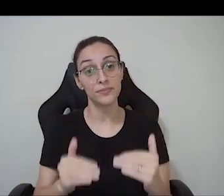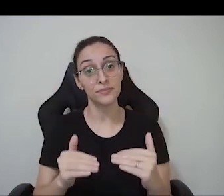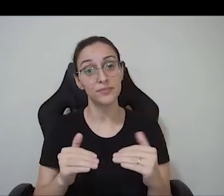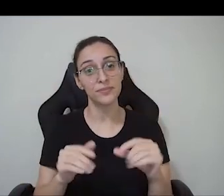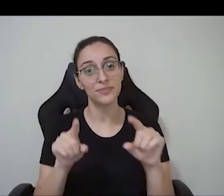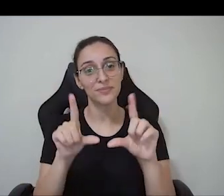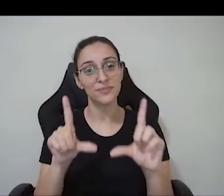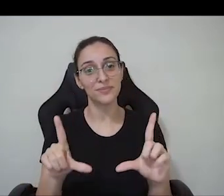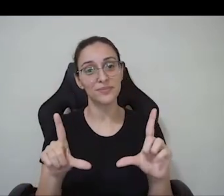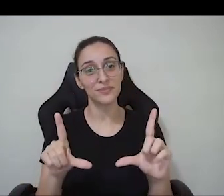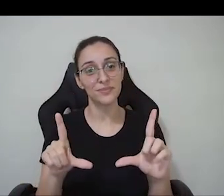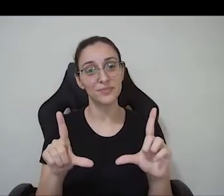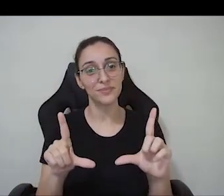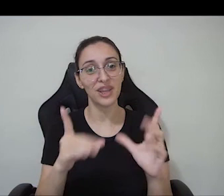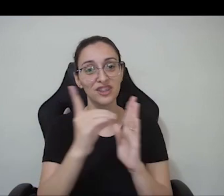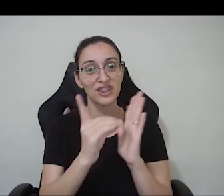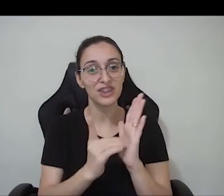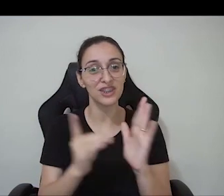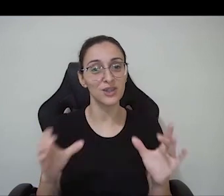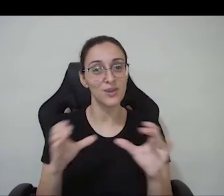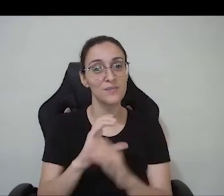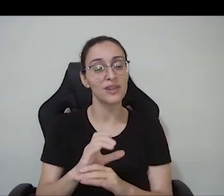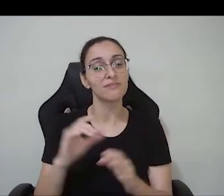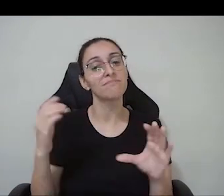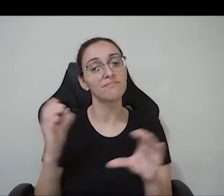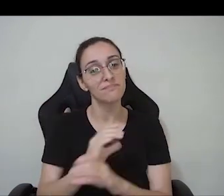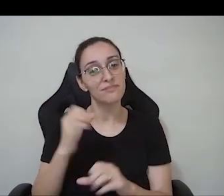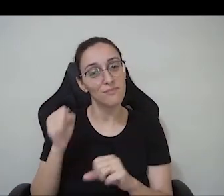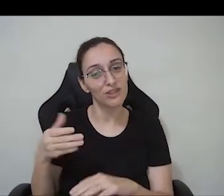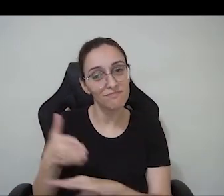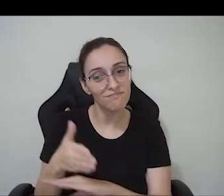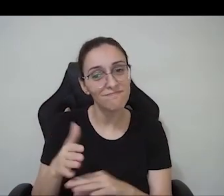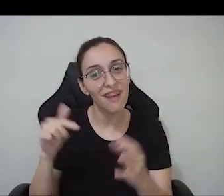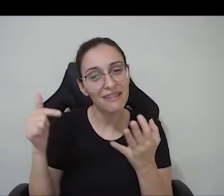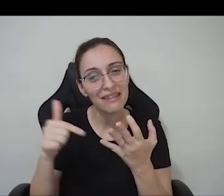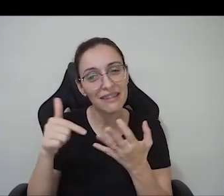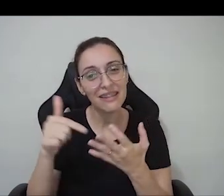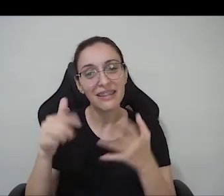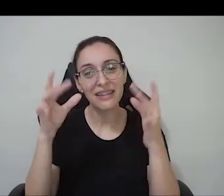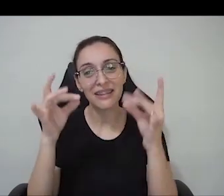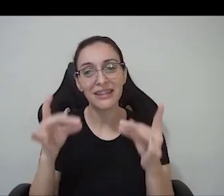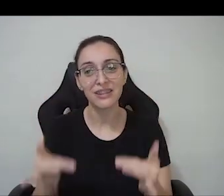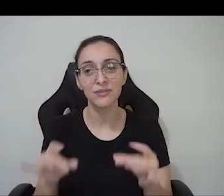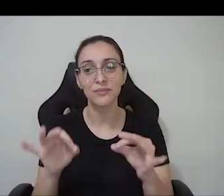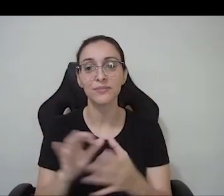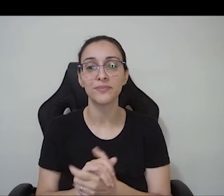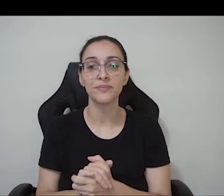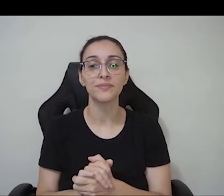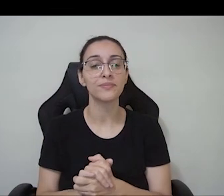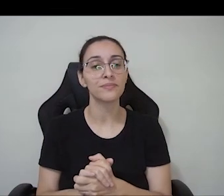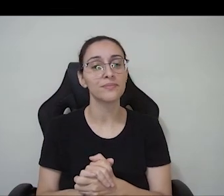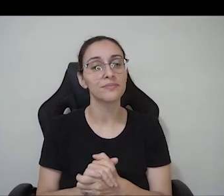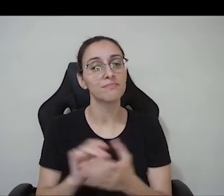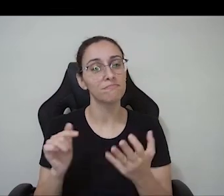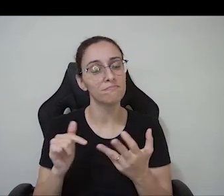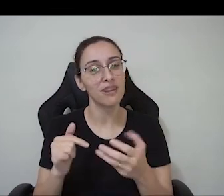cardzinho diz a diretriz completa, e aí vocês podem acessar e ver cada um dos níveis dos princípios,